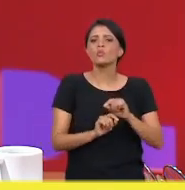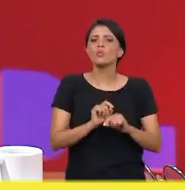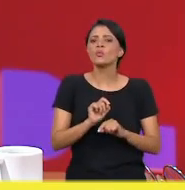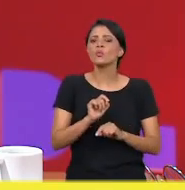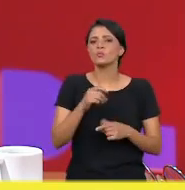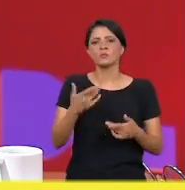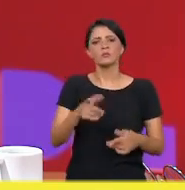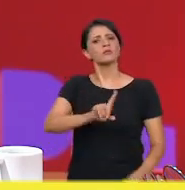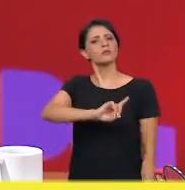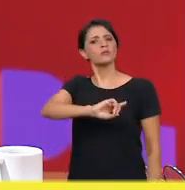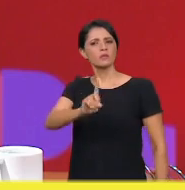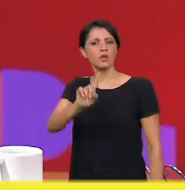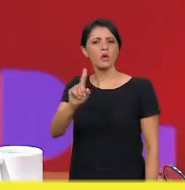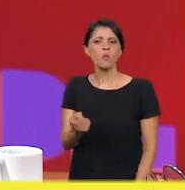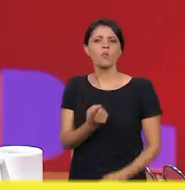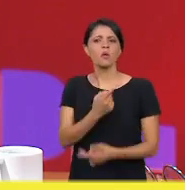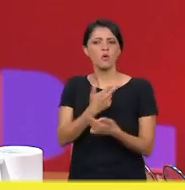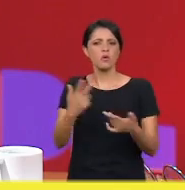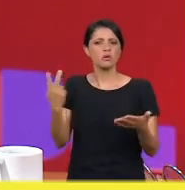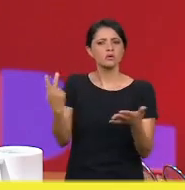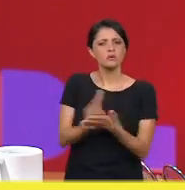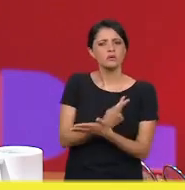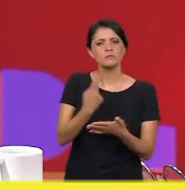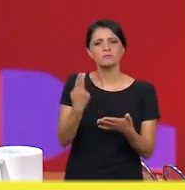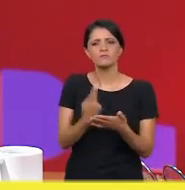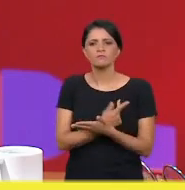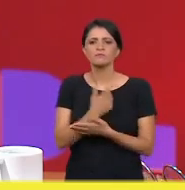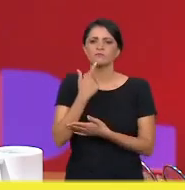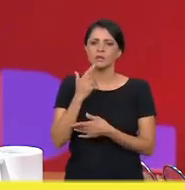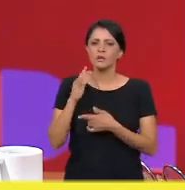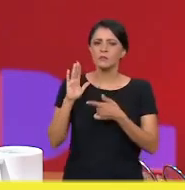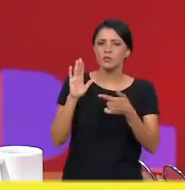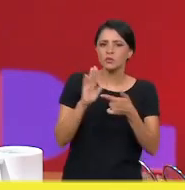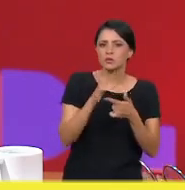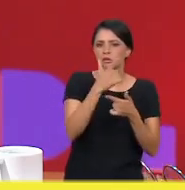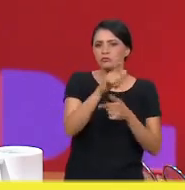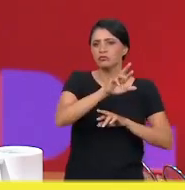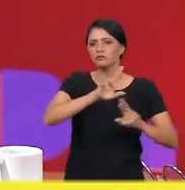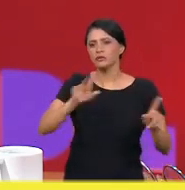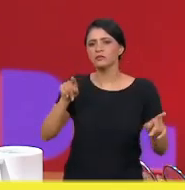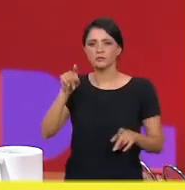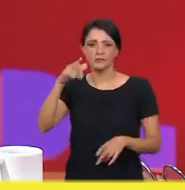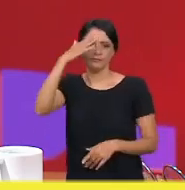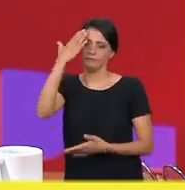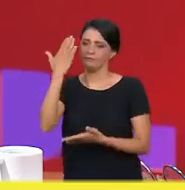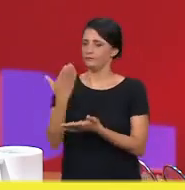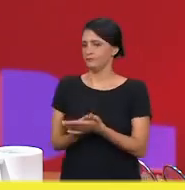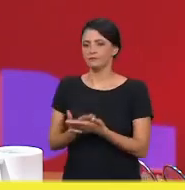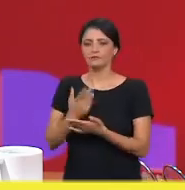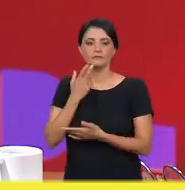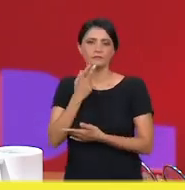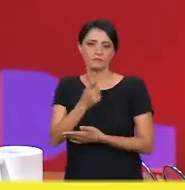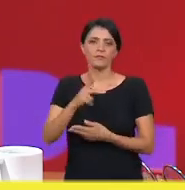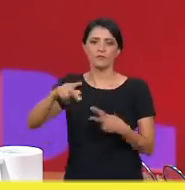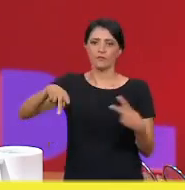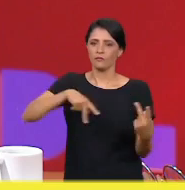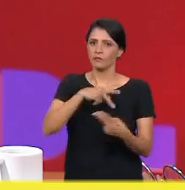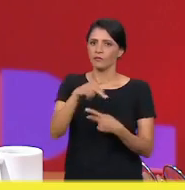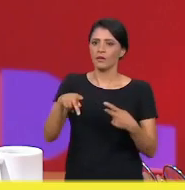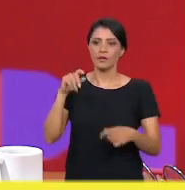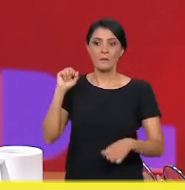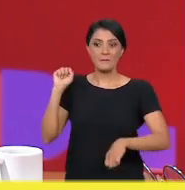que não, alguma coisa está de errado, as equações estão apontando para isso, mas ele não acreditou. Ele falava que o universo era